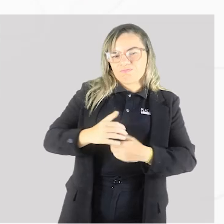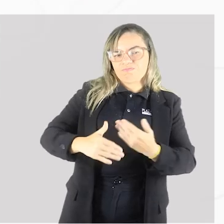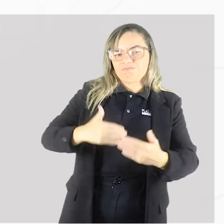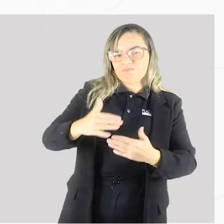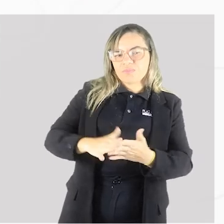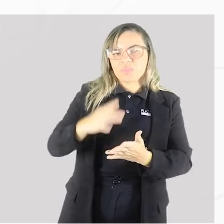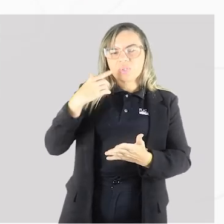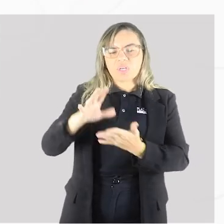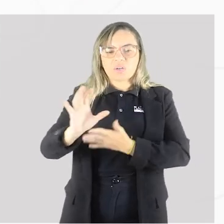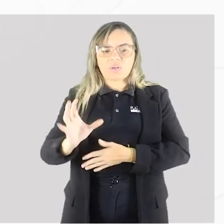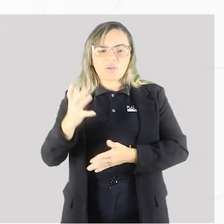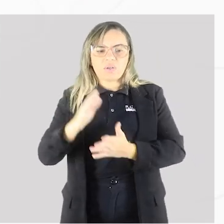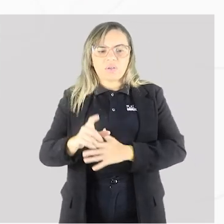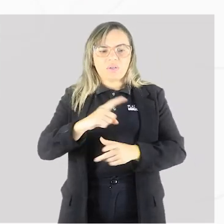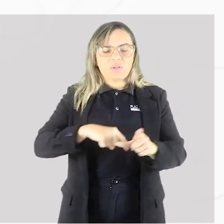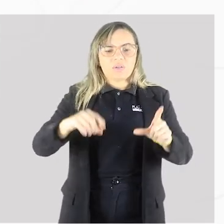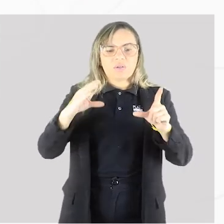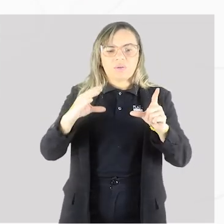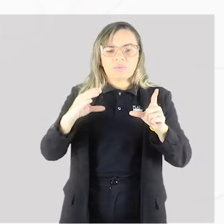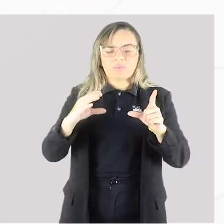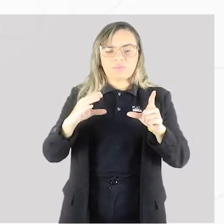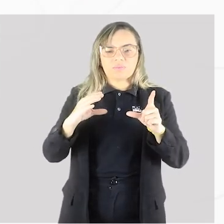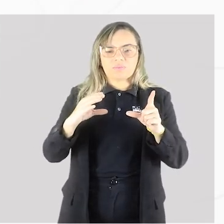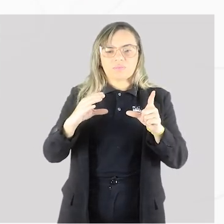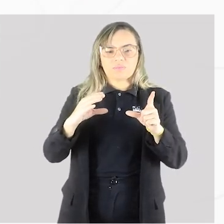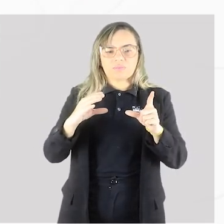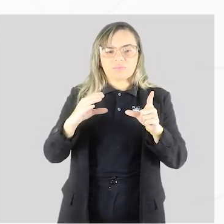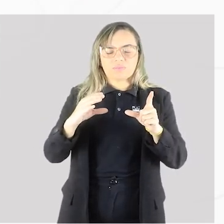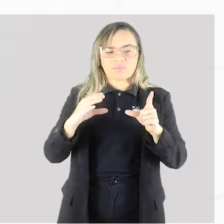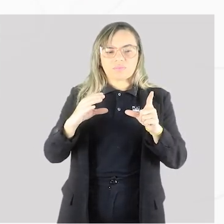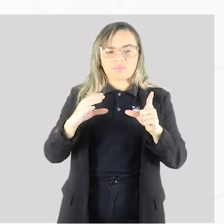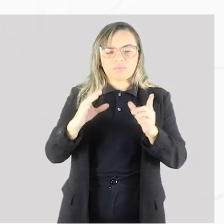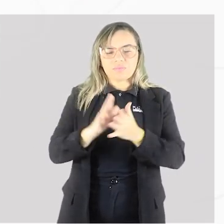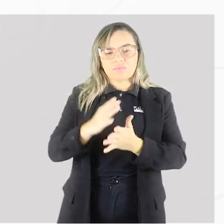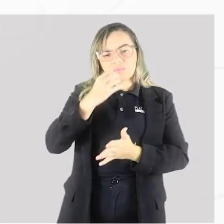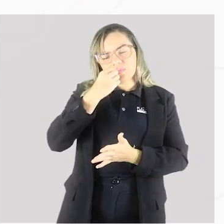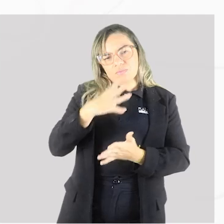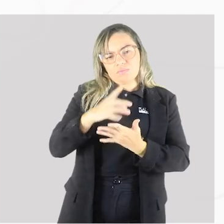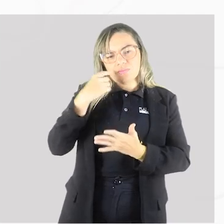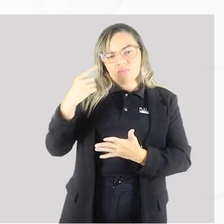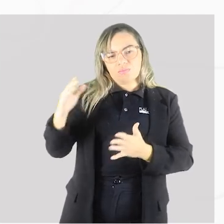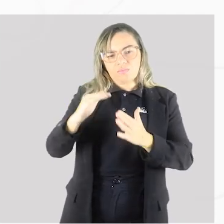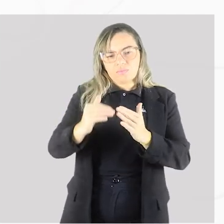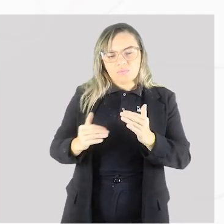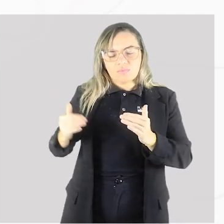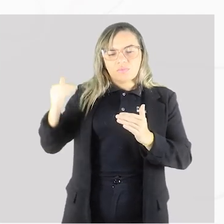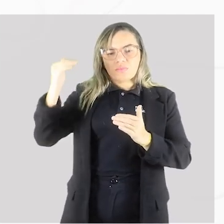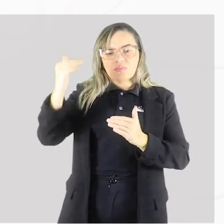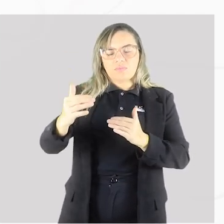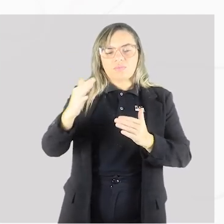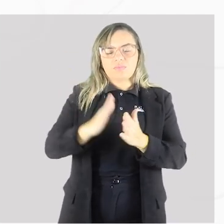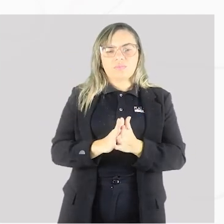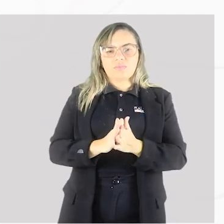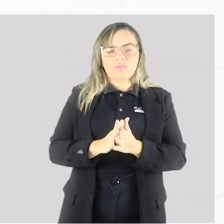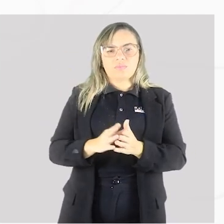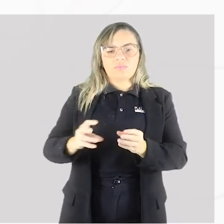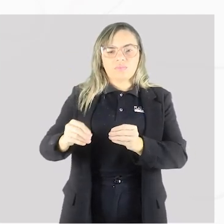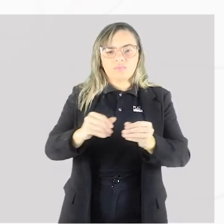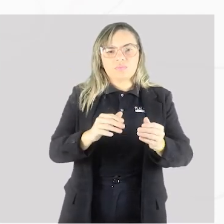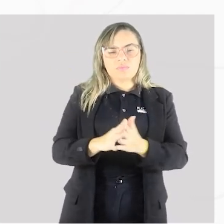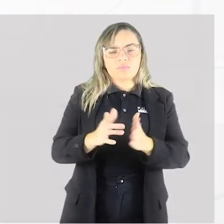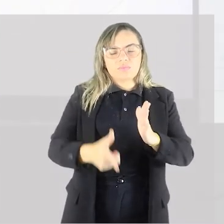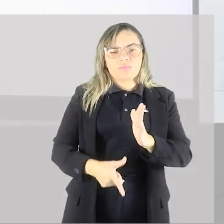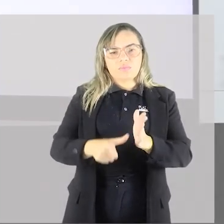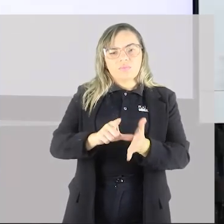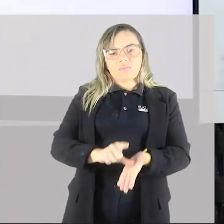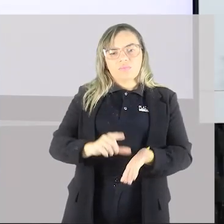Supremacia das rotas terrestres e mediterrâneas no comércio do Oriente. Bom, esta supremacia aqui, ela é um pouco antes